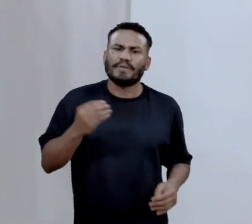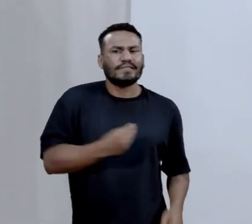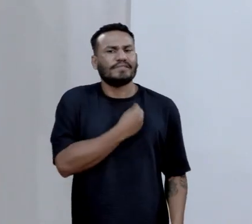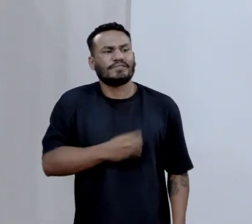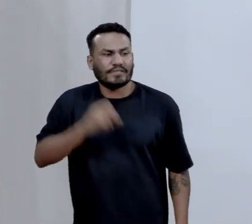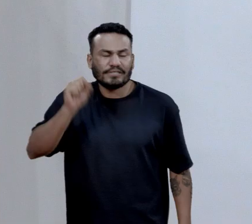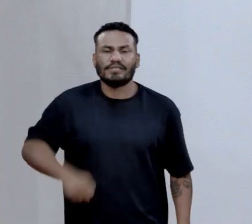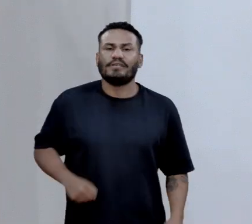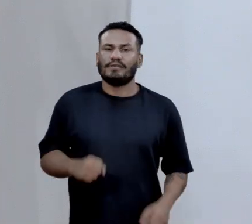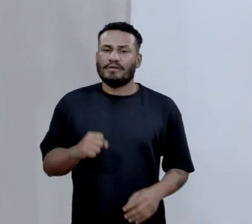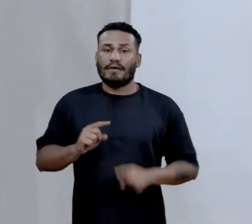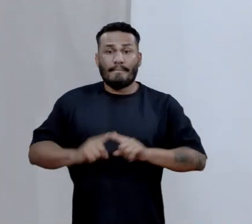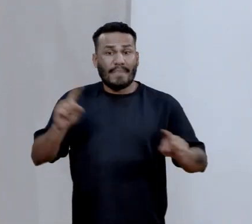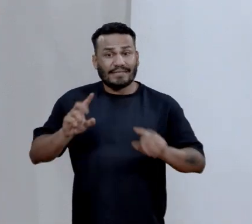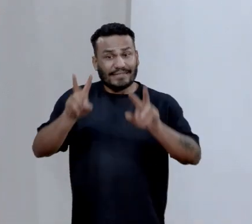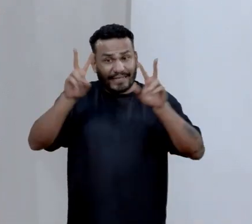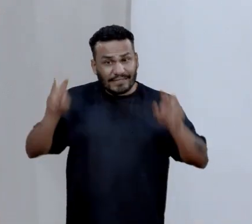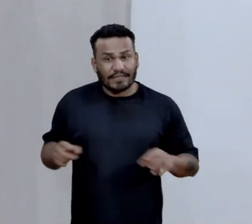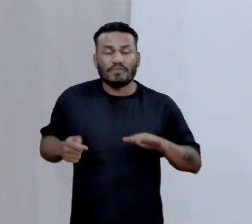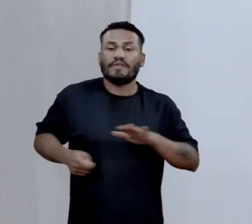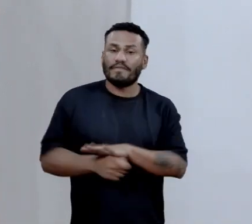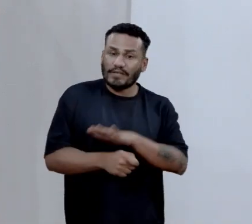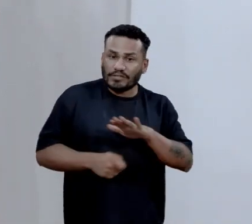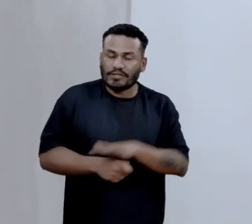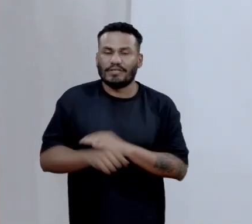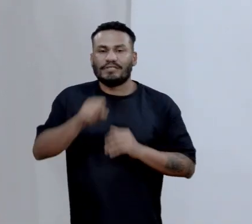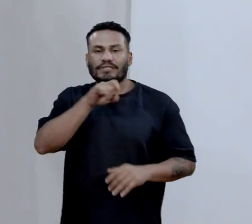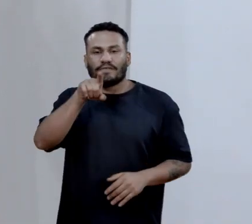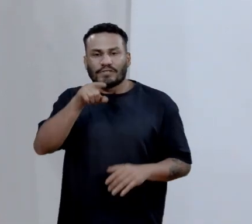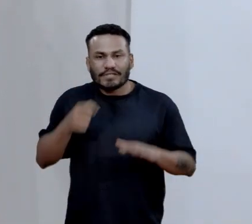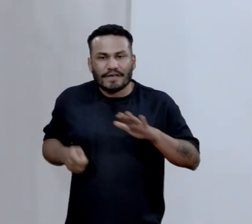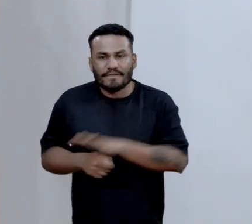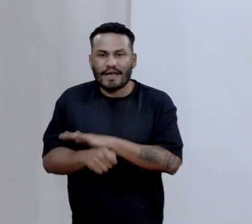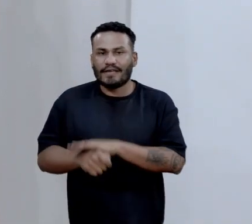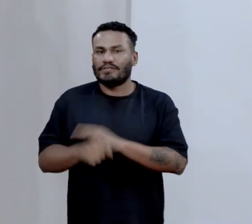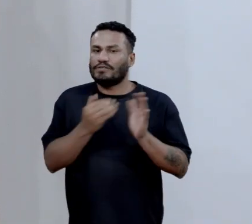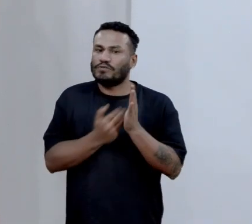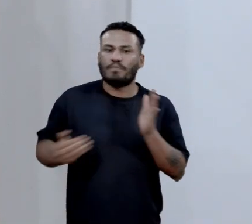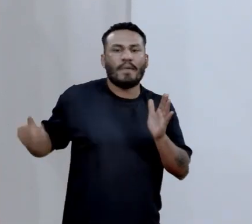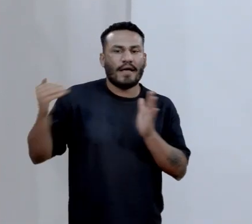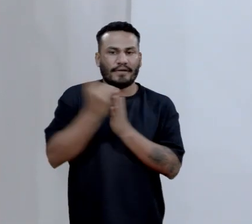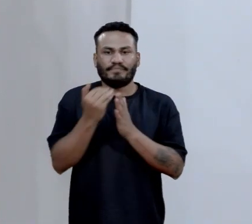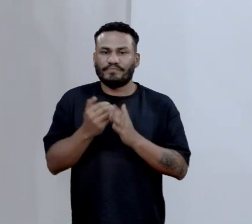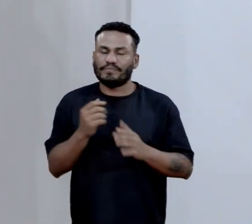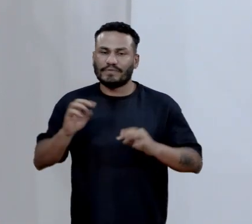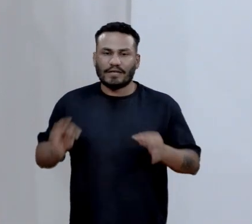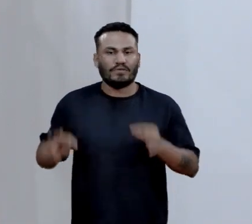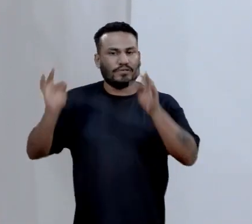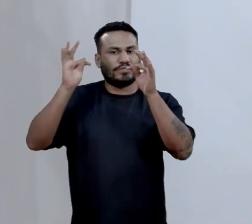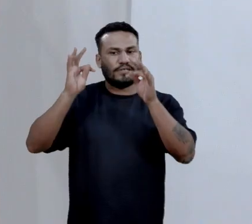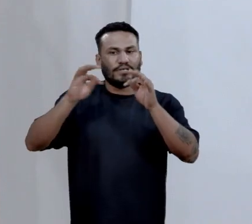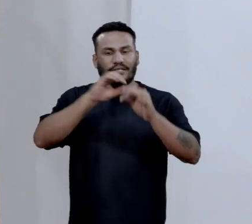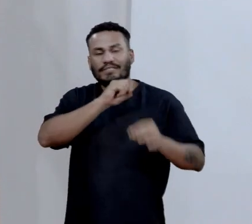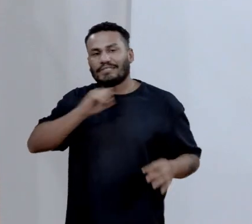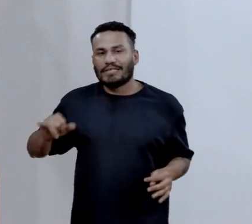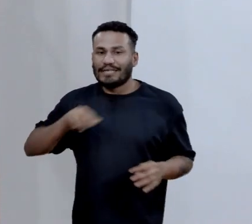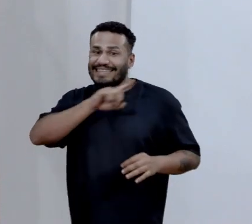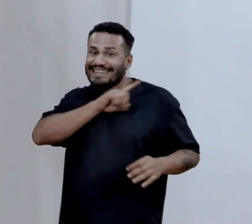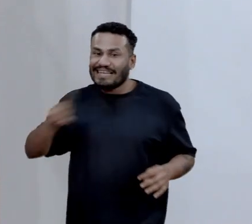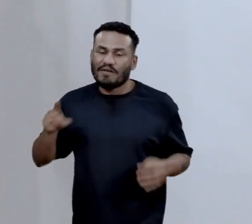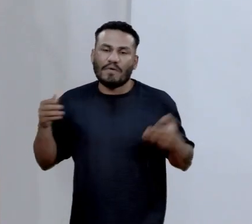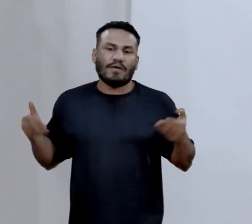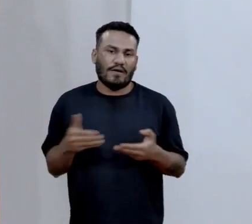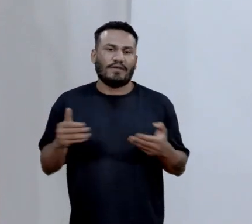barreira tecnológica. Só que é uma questão de investir. Se você investe, você supera a barreira tecnológica. Porque isso que eu estou falando aqui